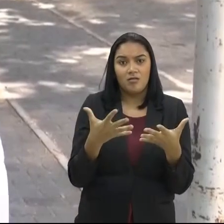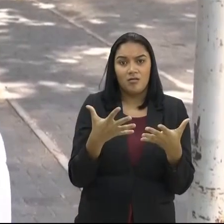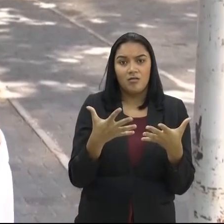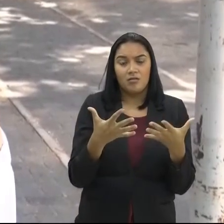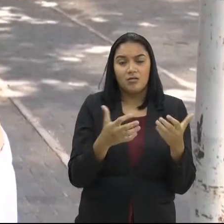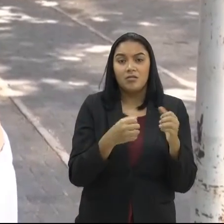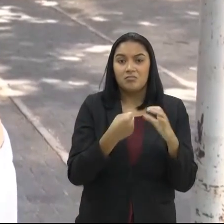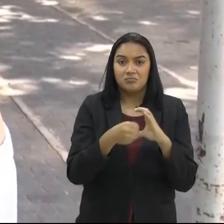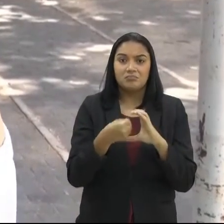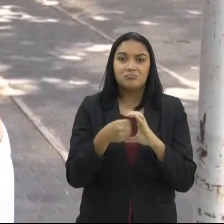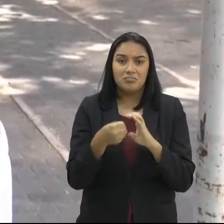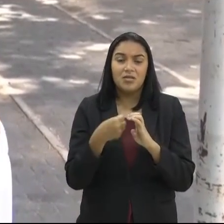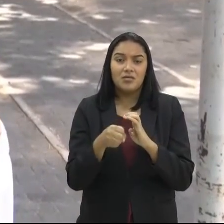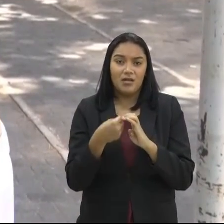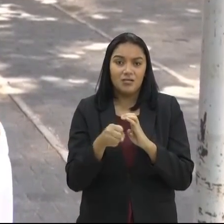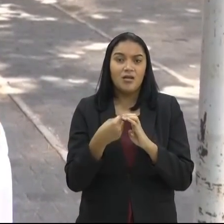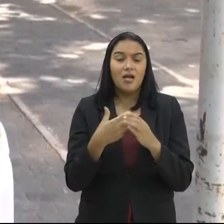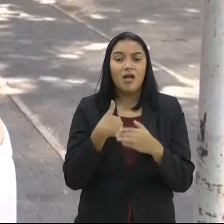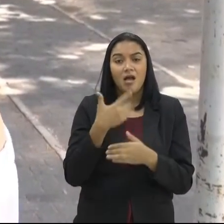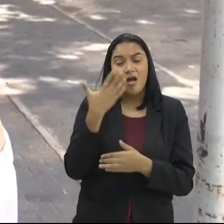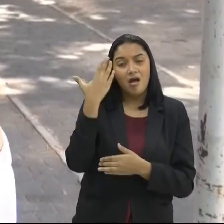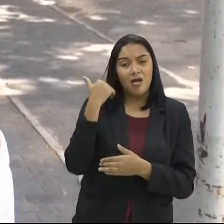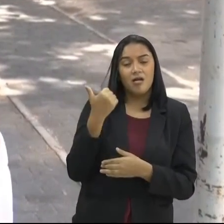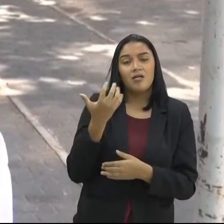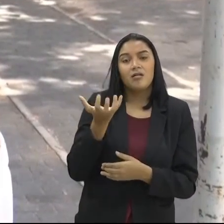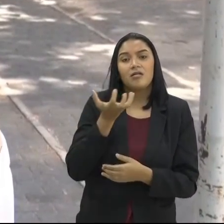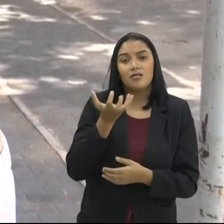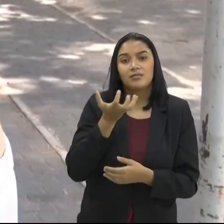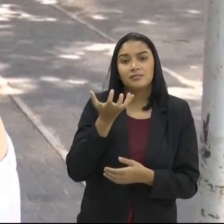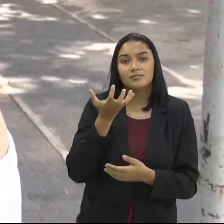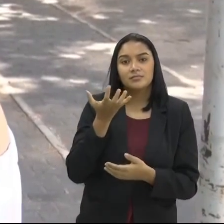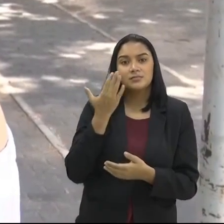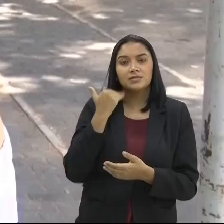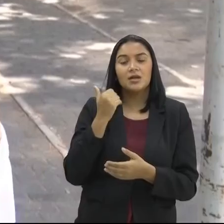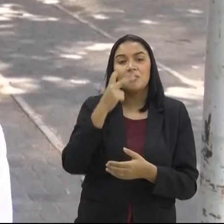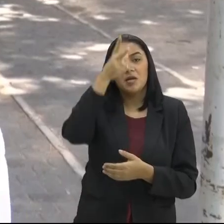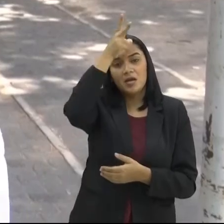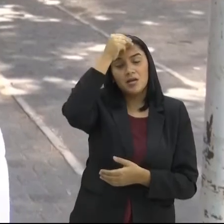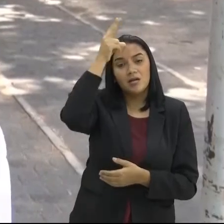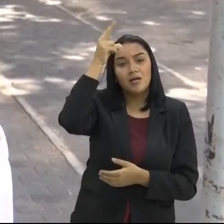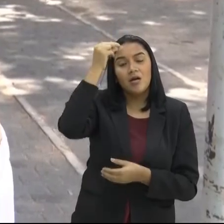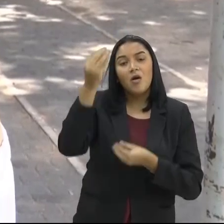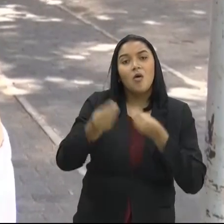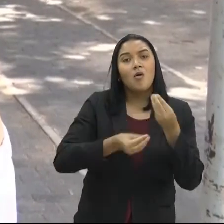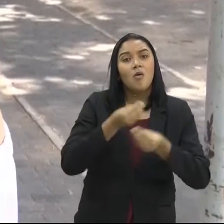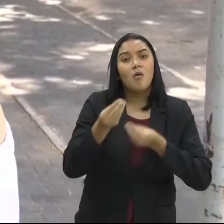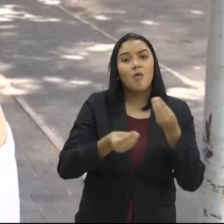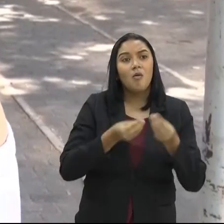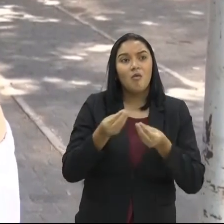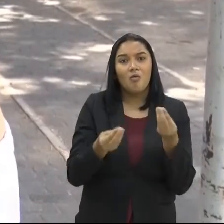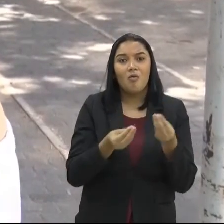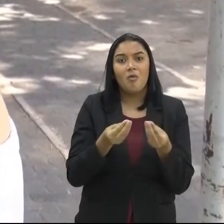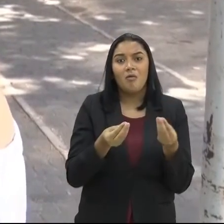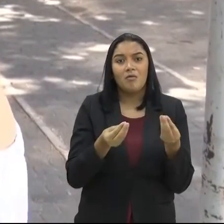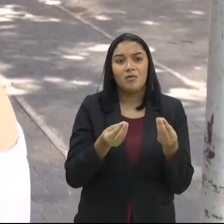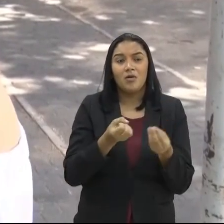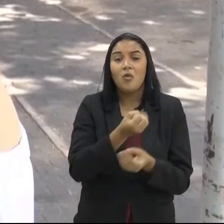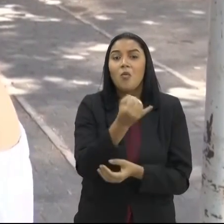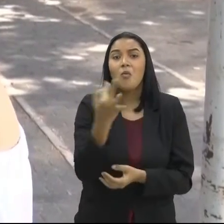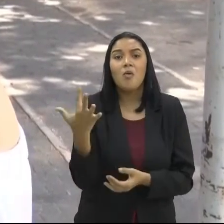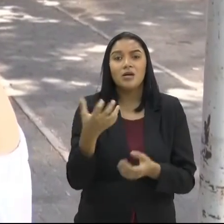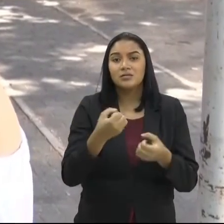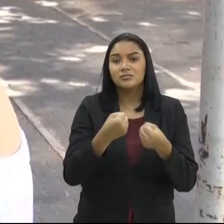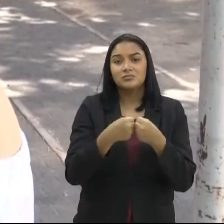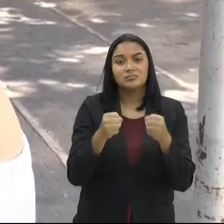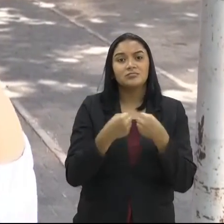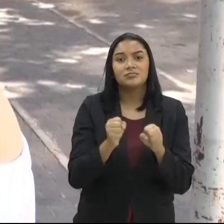mim, está ótimo. Né? Eu só estou querendo saber agora, né, dos prefeitos, como será a quantidade de